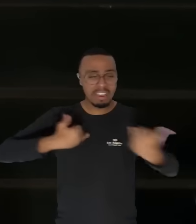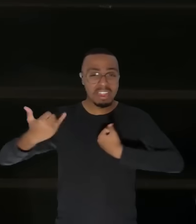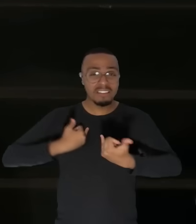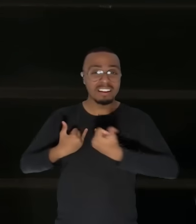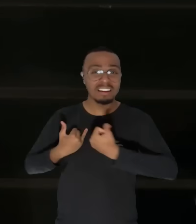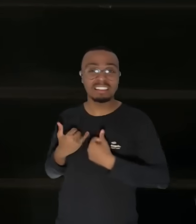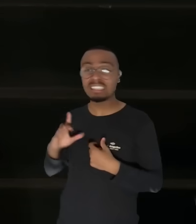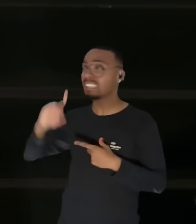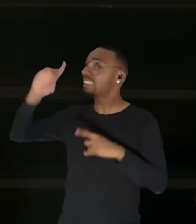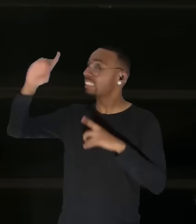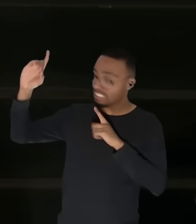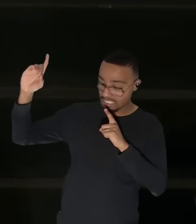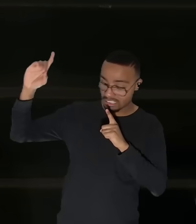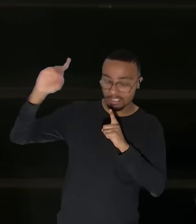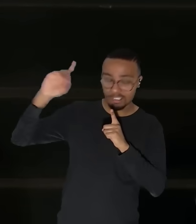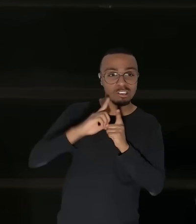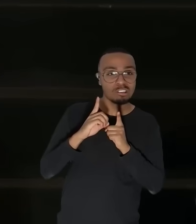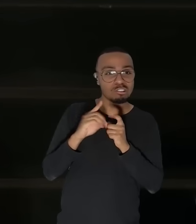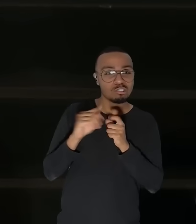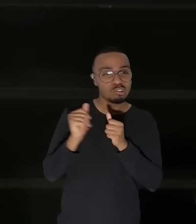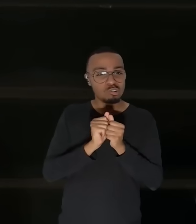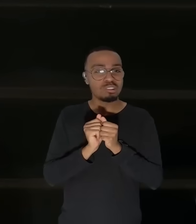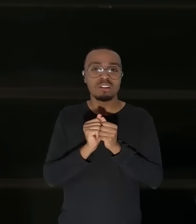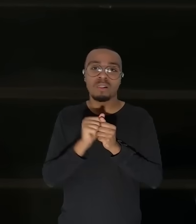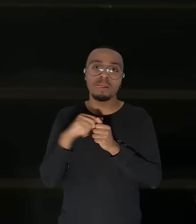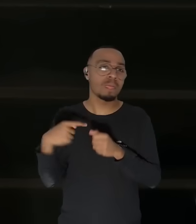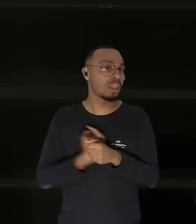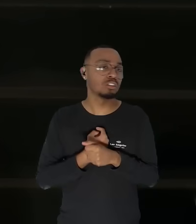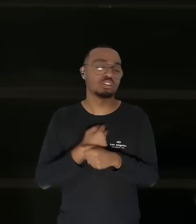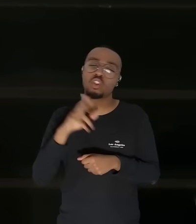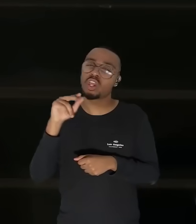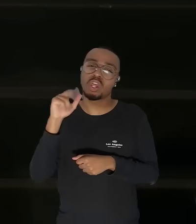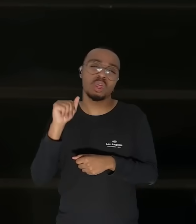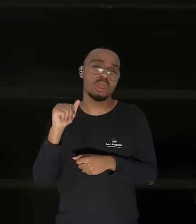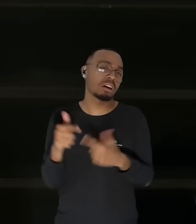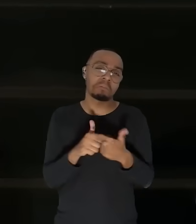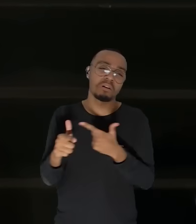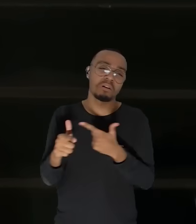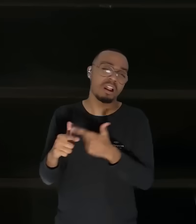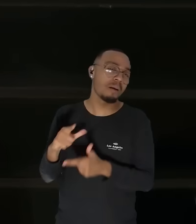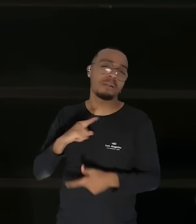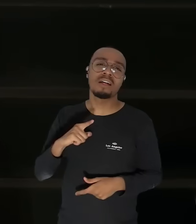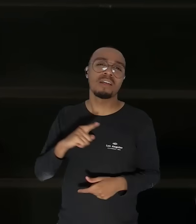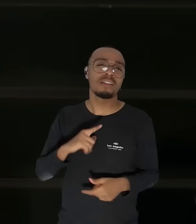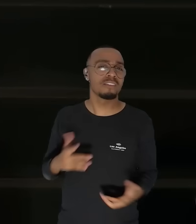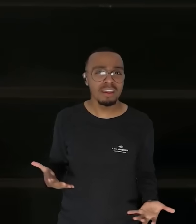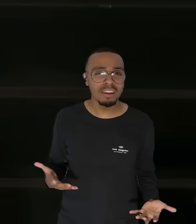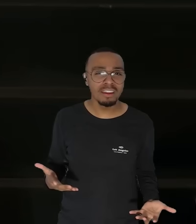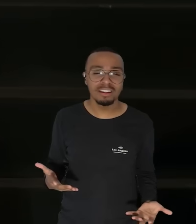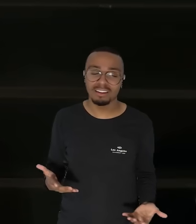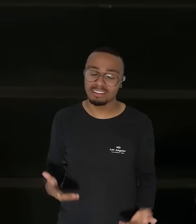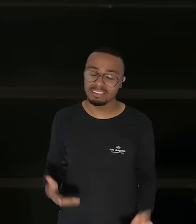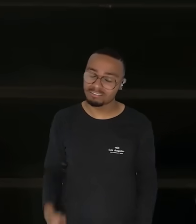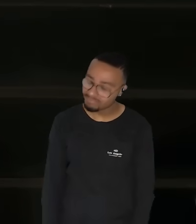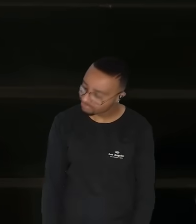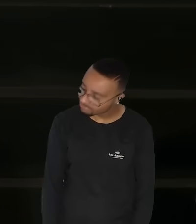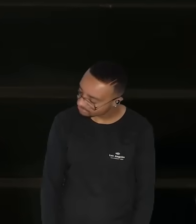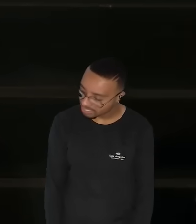estivesse conosco, nós não passaríamos por tempestades.